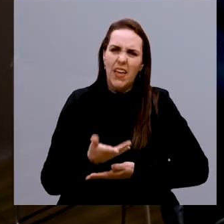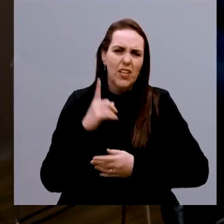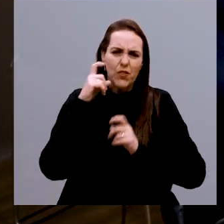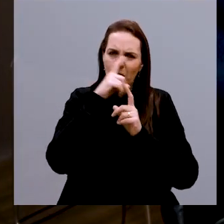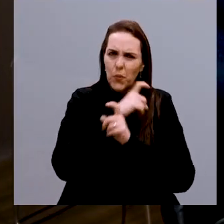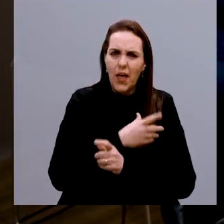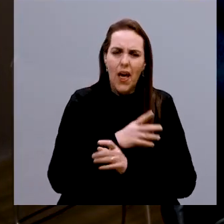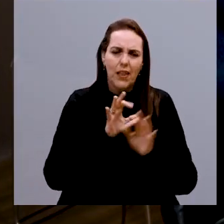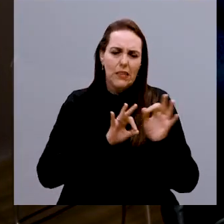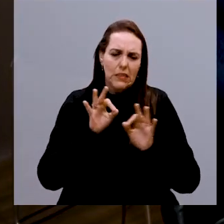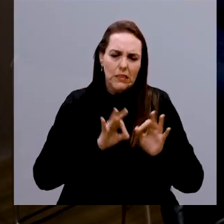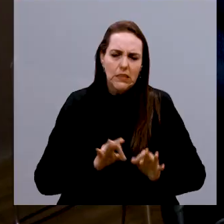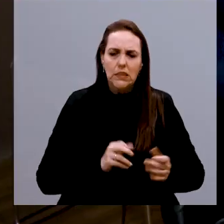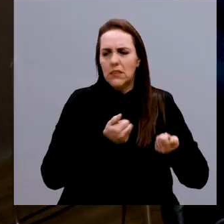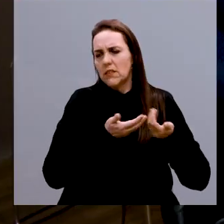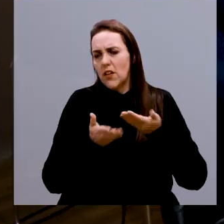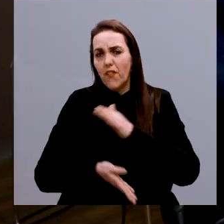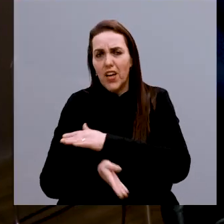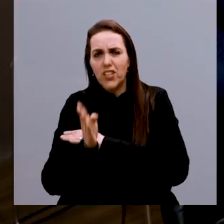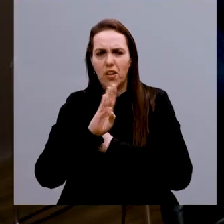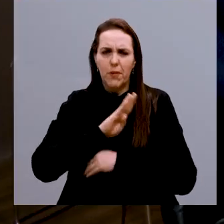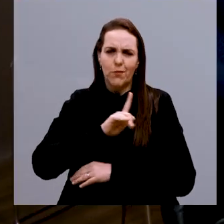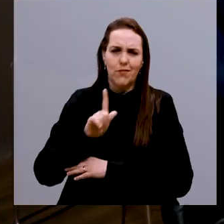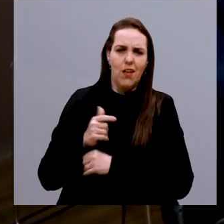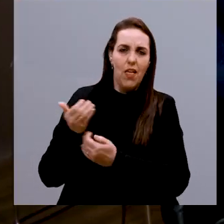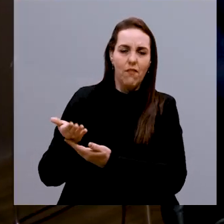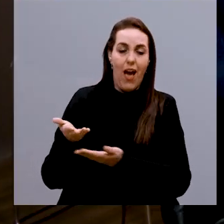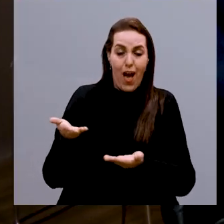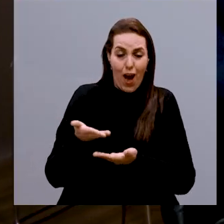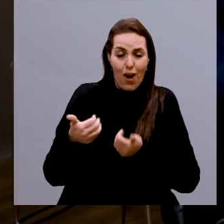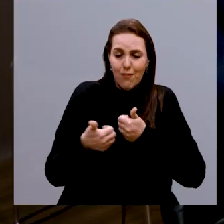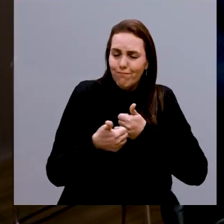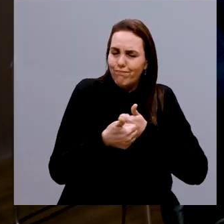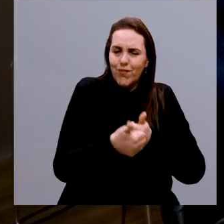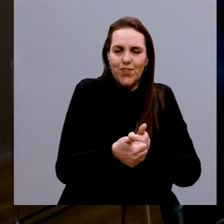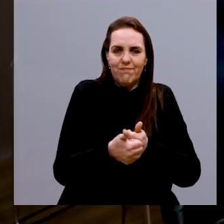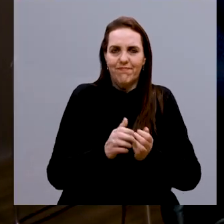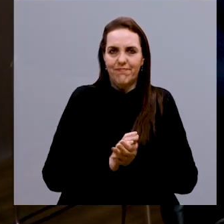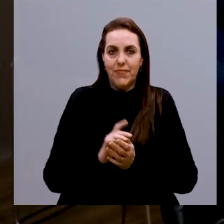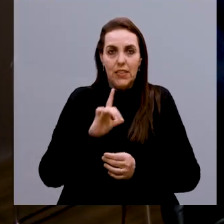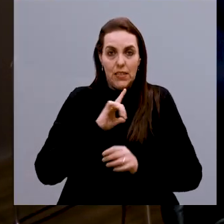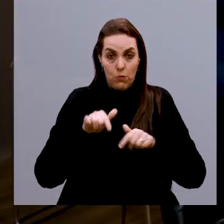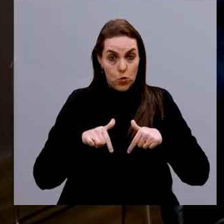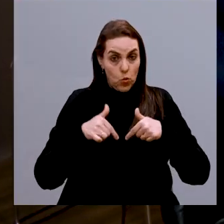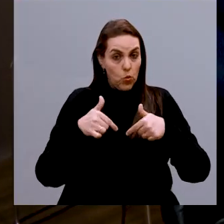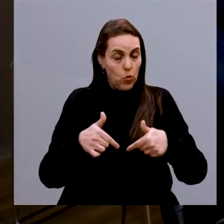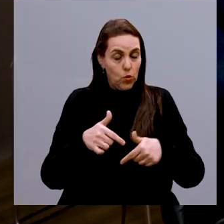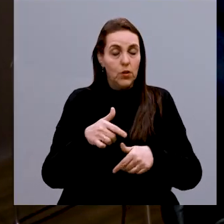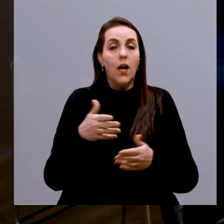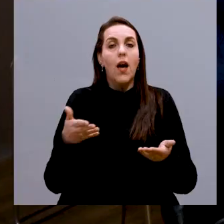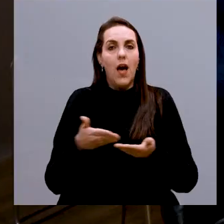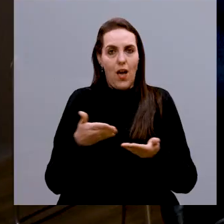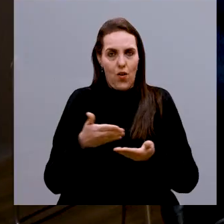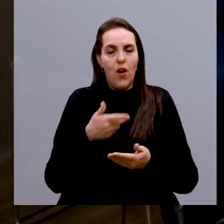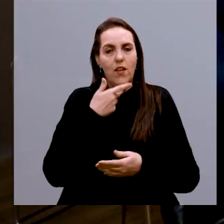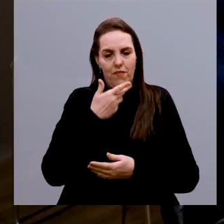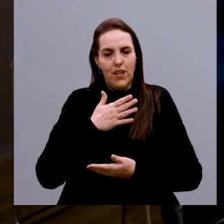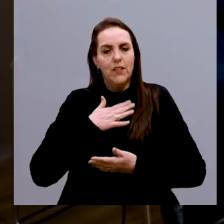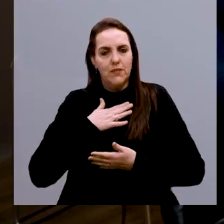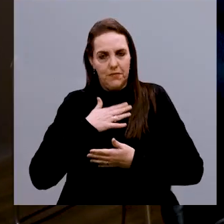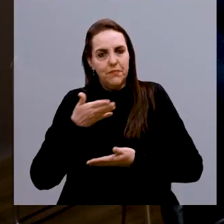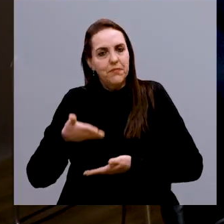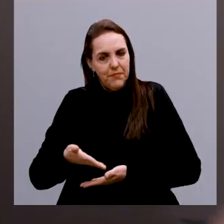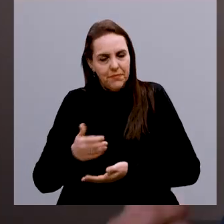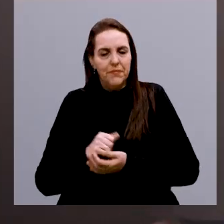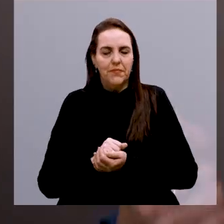tem como fazer muito essa estrutura toda. Agora a gente tem uma possibilidade muito mais próxima. E a gente ainda tem a luta, e eu falo agora do meu lado